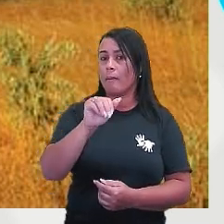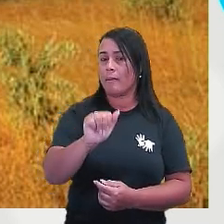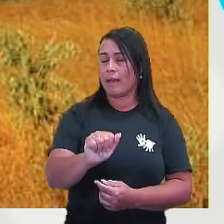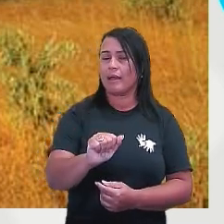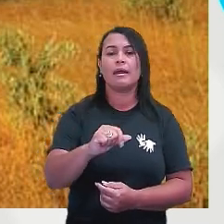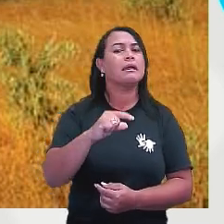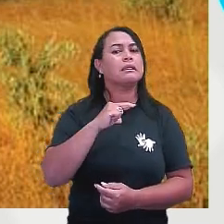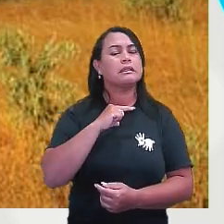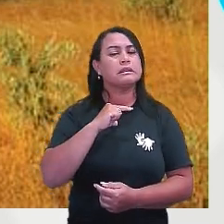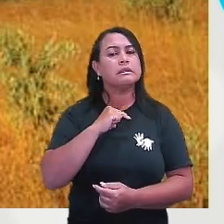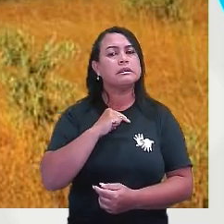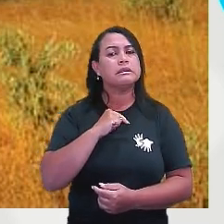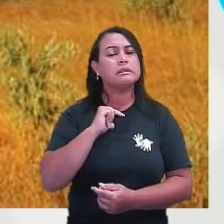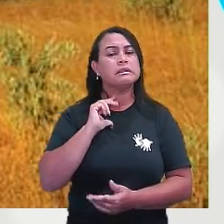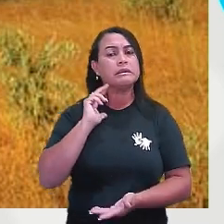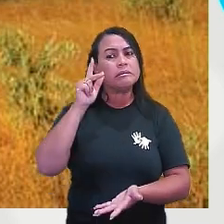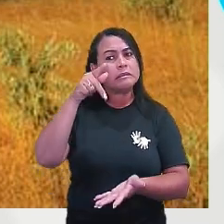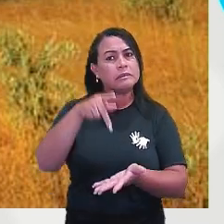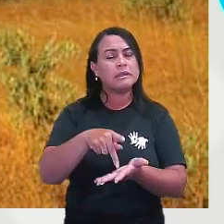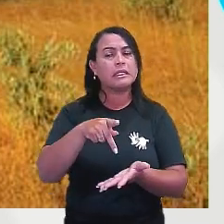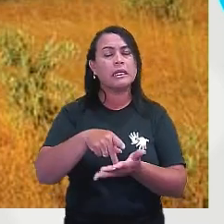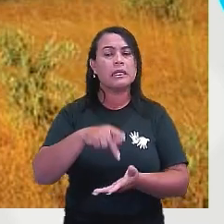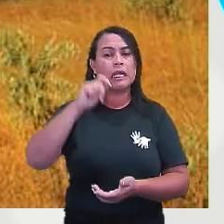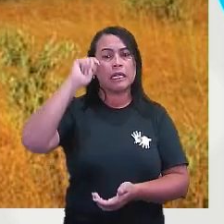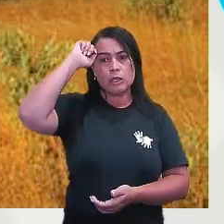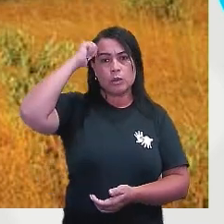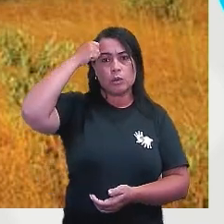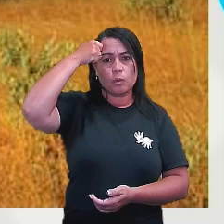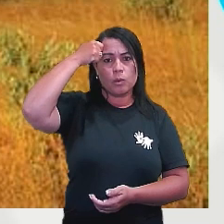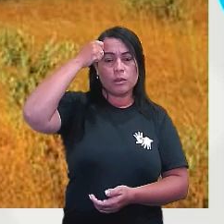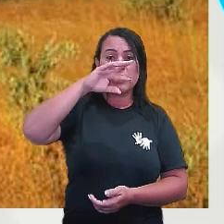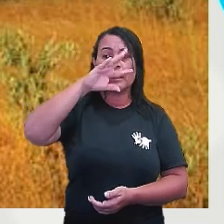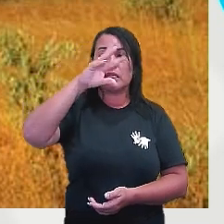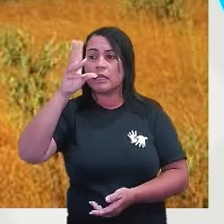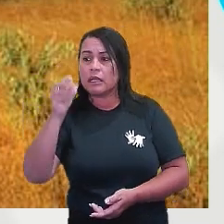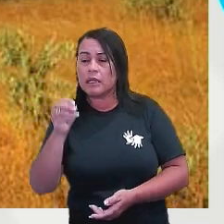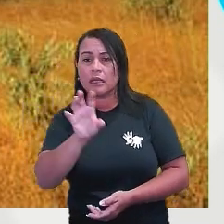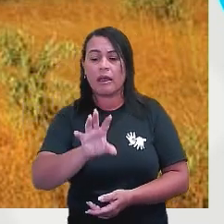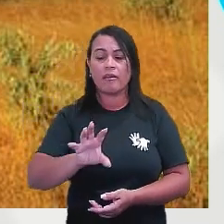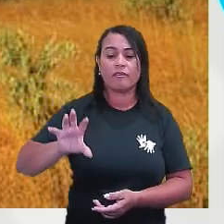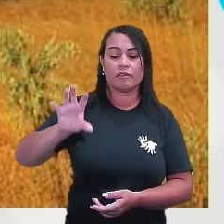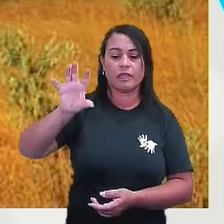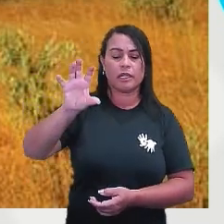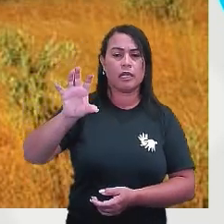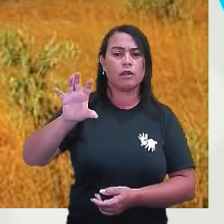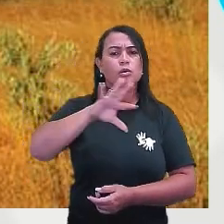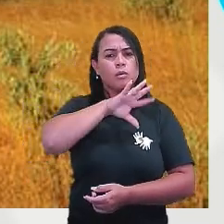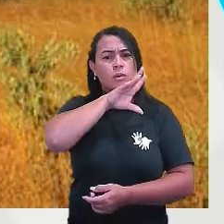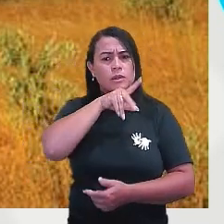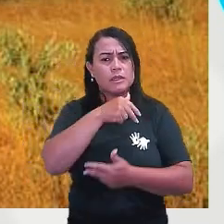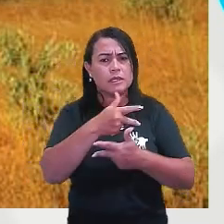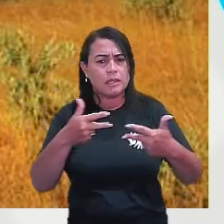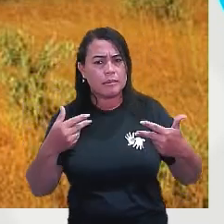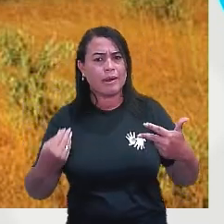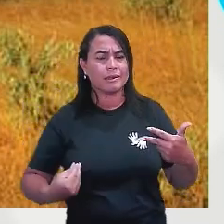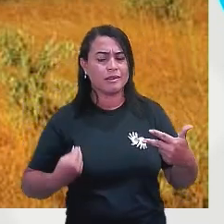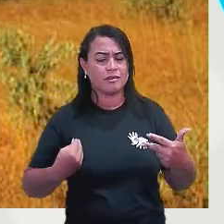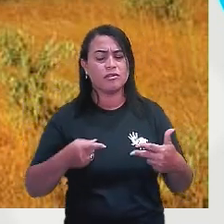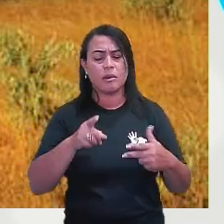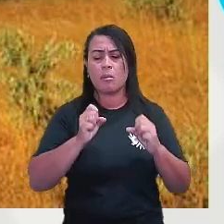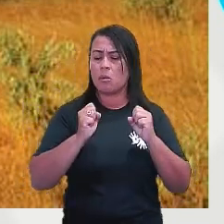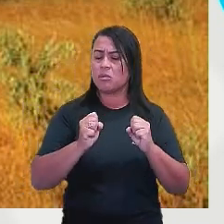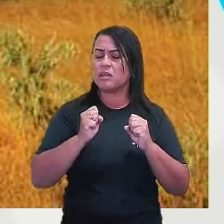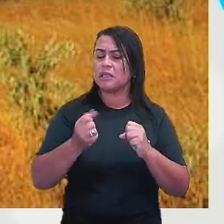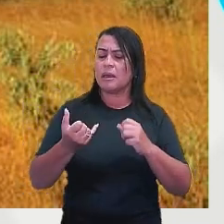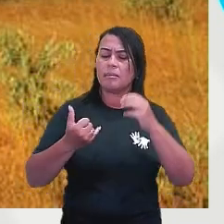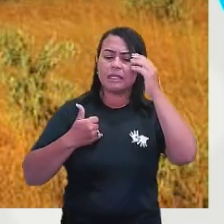no continente africano e é onde os animais que nós vimos hoje habitam. Mas você poderia me